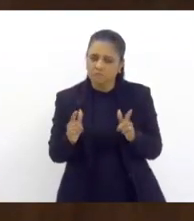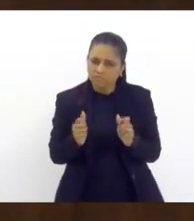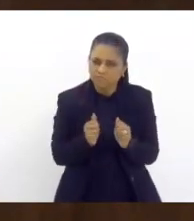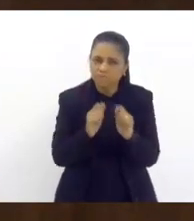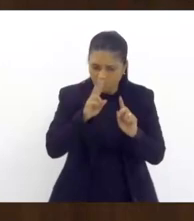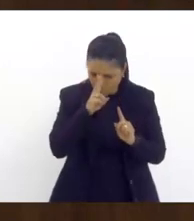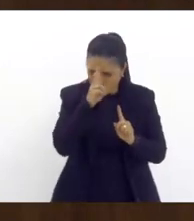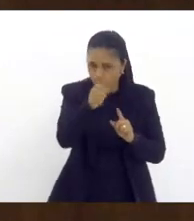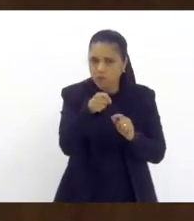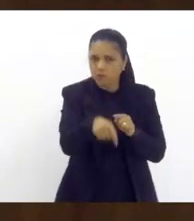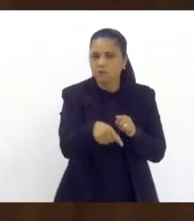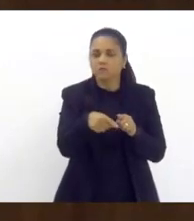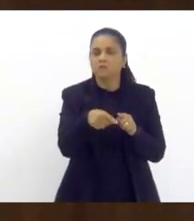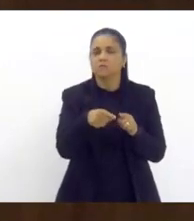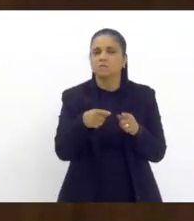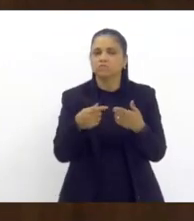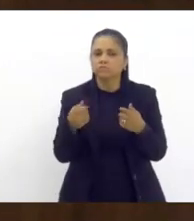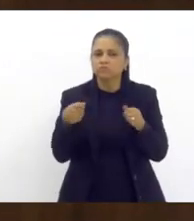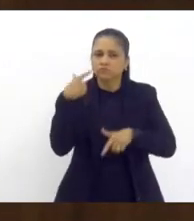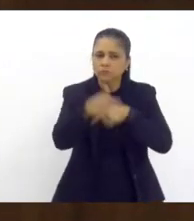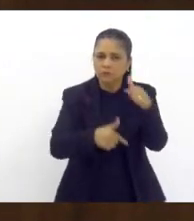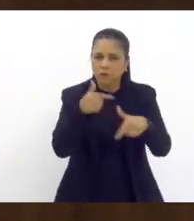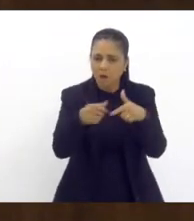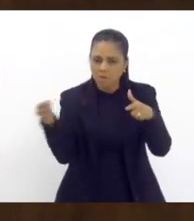é fortalecida garantindo